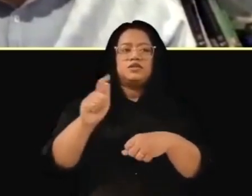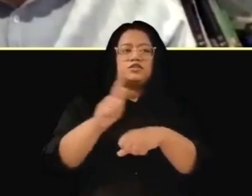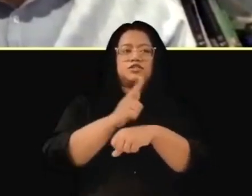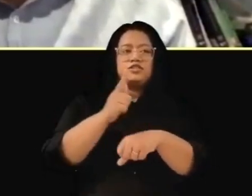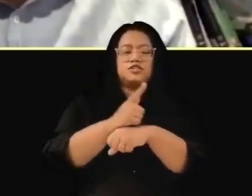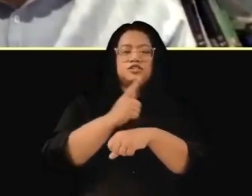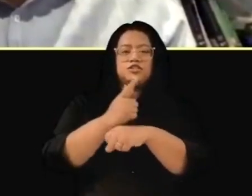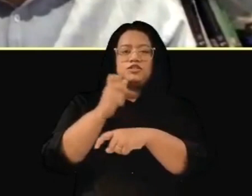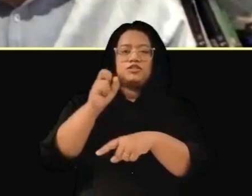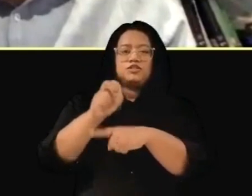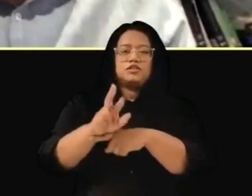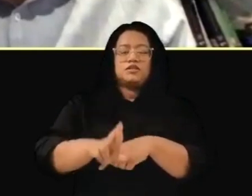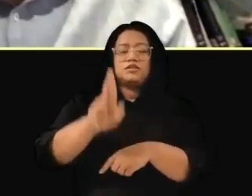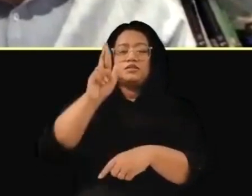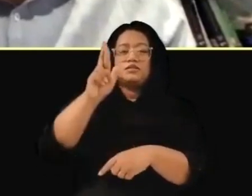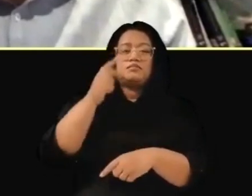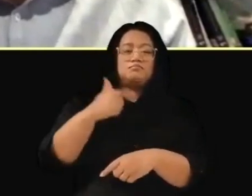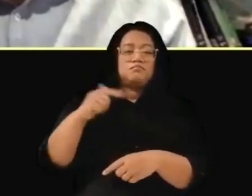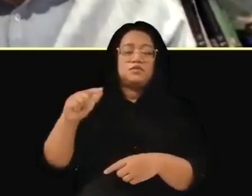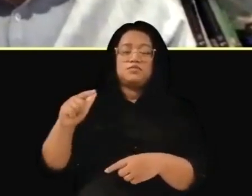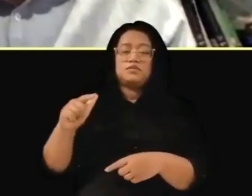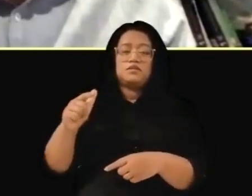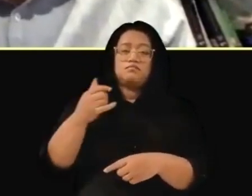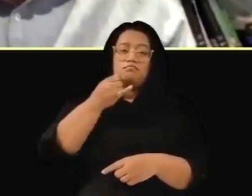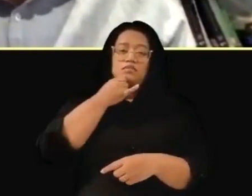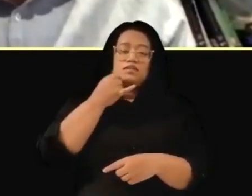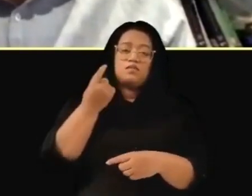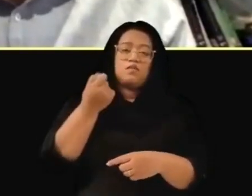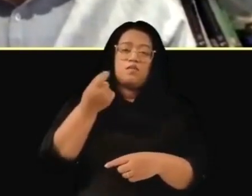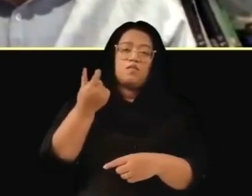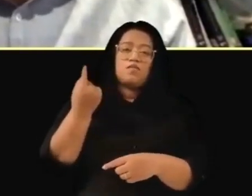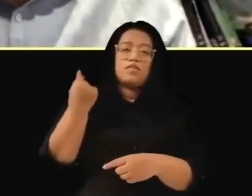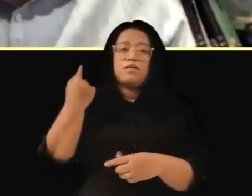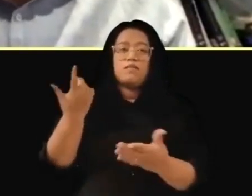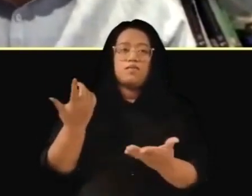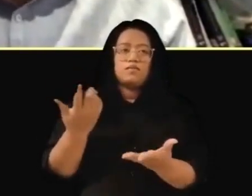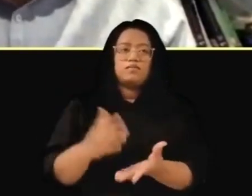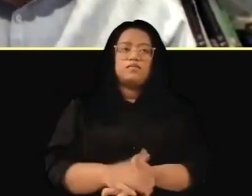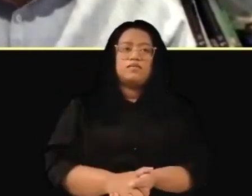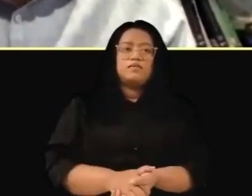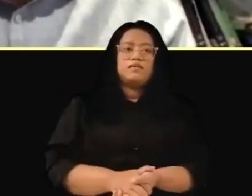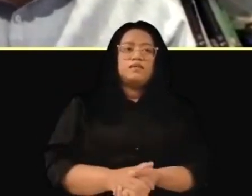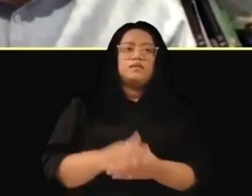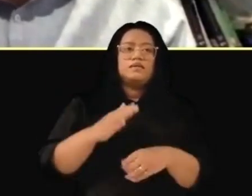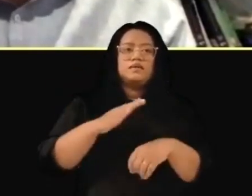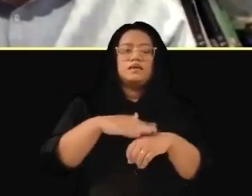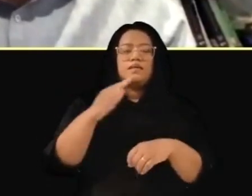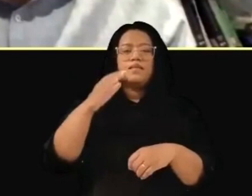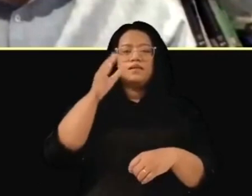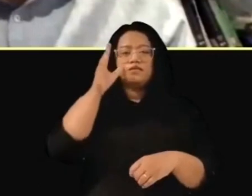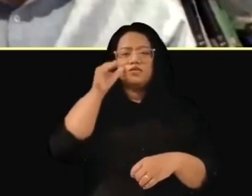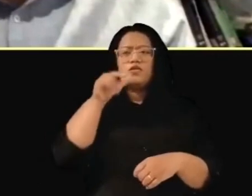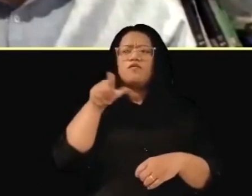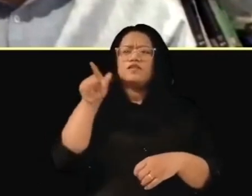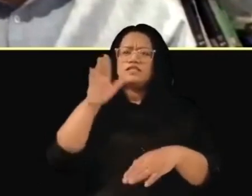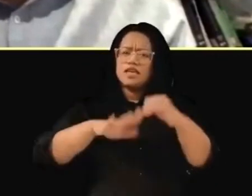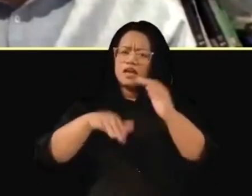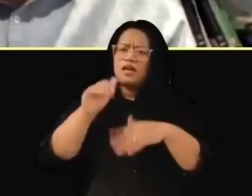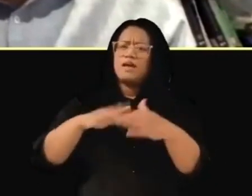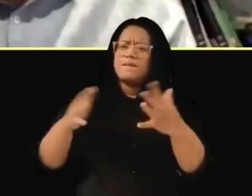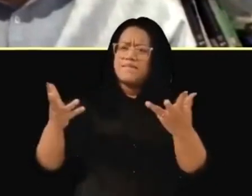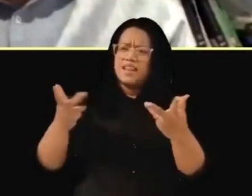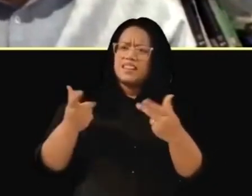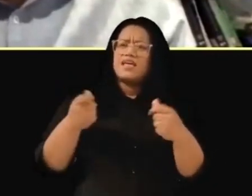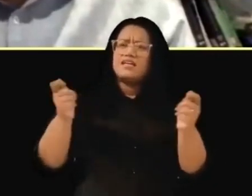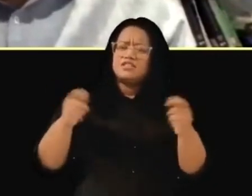ano, enfim, por exemplo, né? Não, e o que era mais curioso, as pessoas diziam assim, mas você tem habilidade para ser isso,